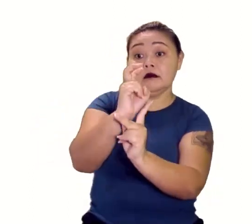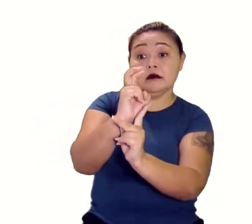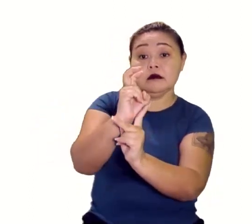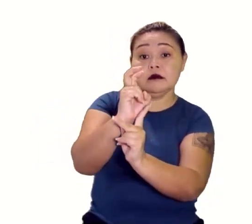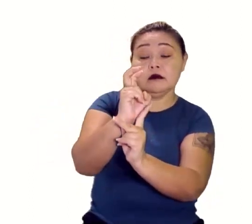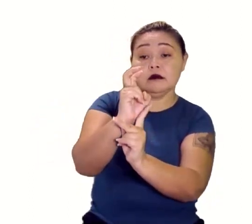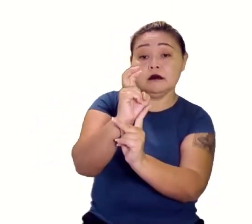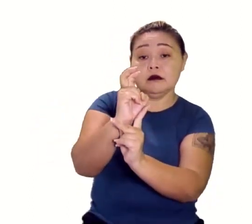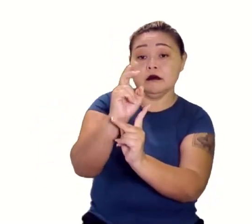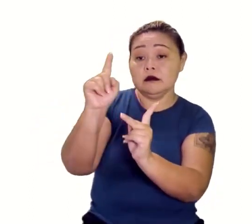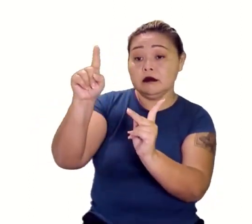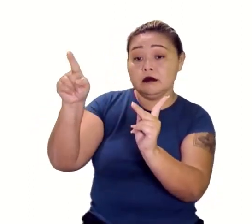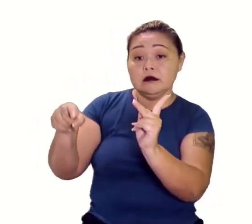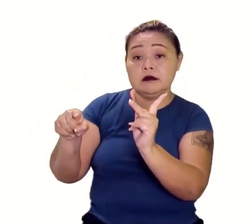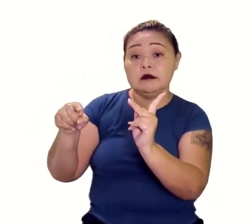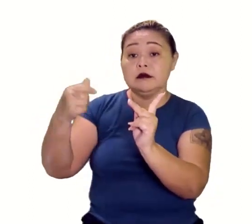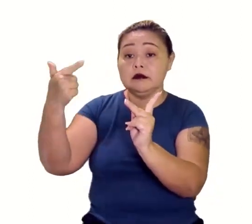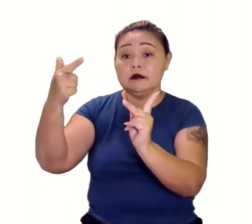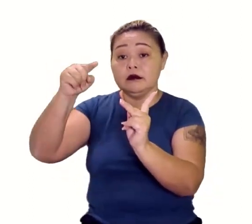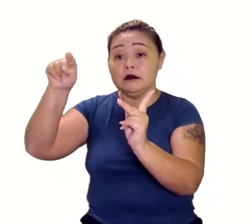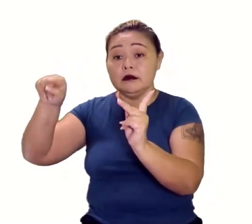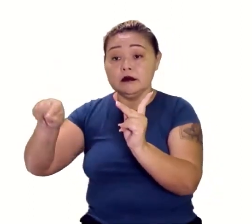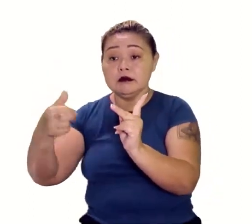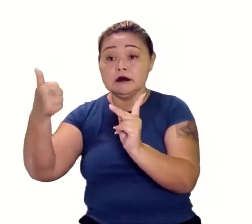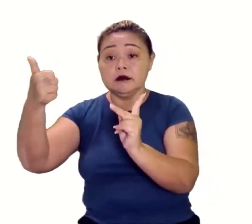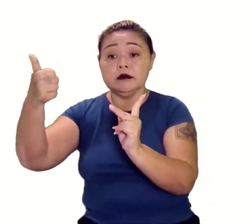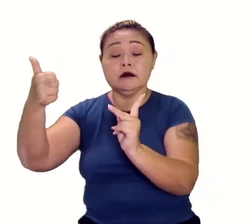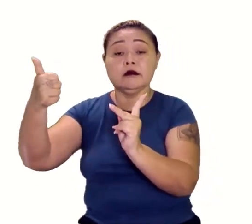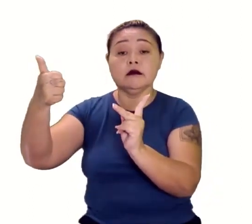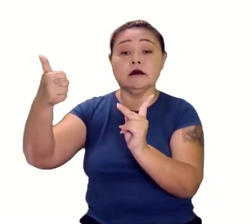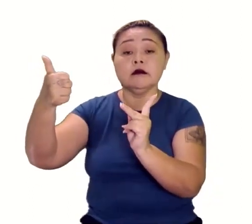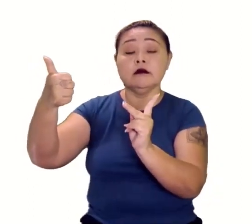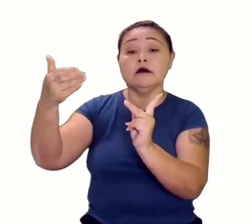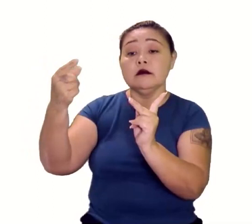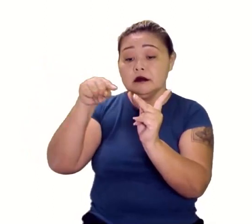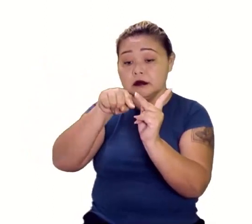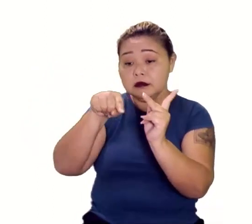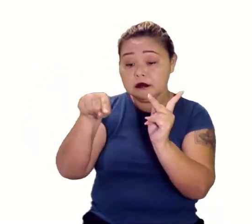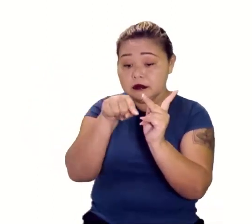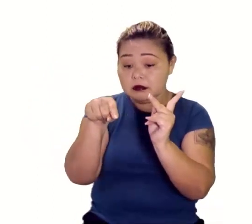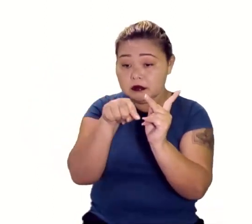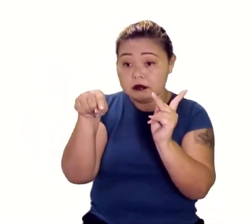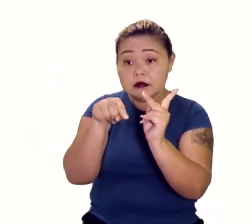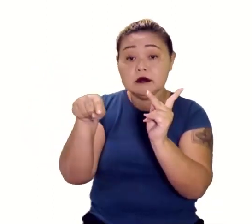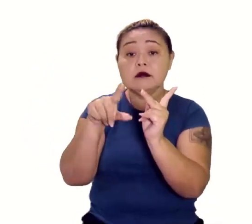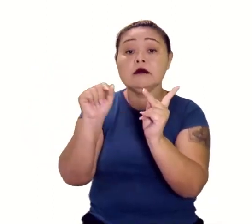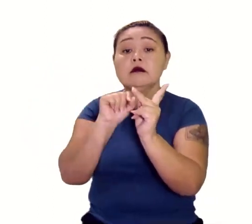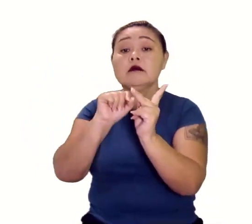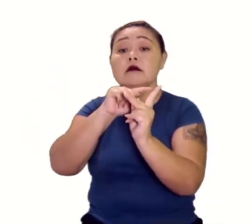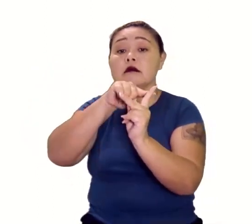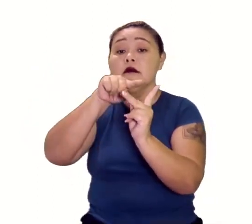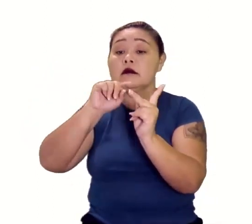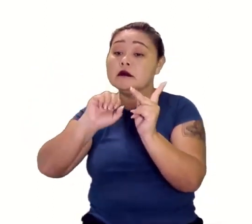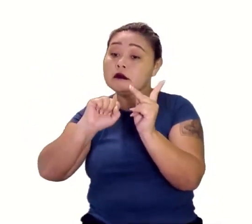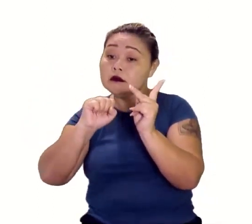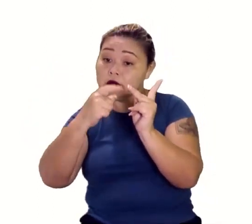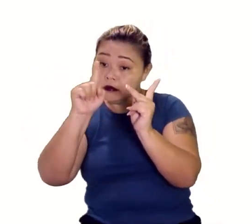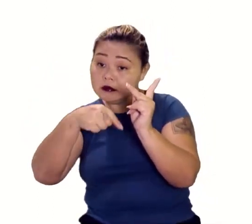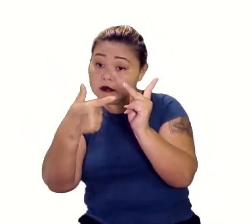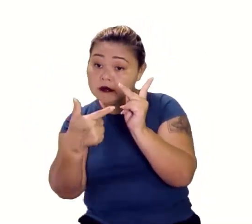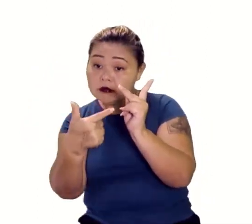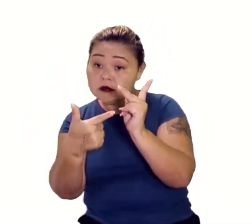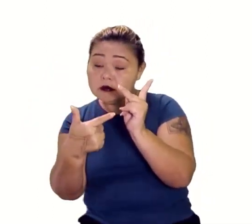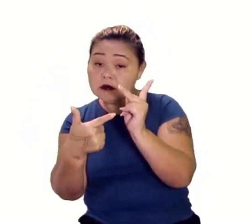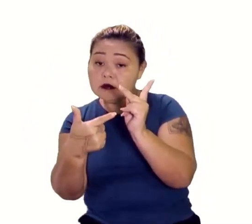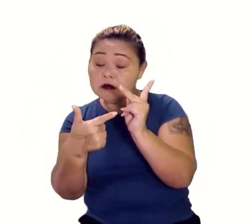quinta, nós já vamos fechar aqui, certo? Certo. Vamos lá dentro agora, aqui dentro, ó. Raiz cúbica de 8. É 2. Ah, é